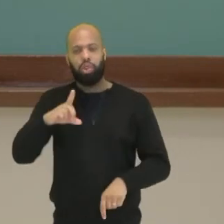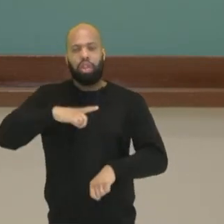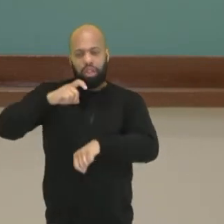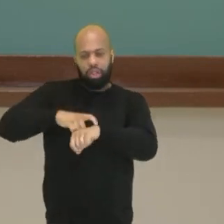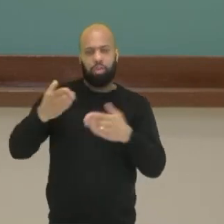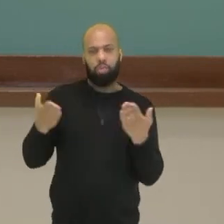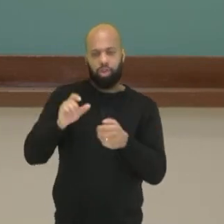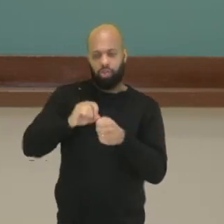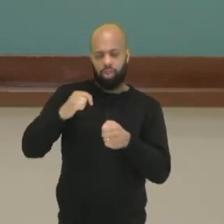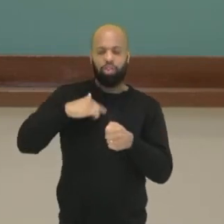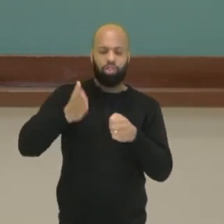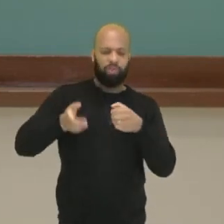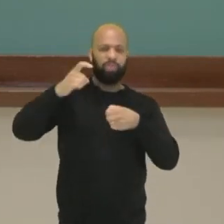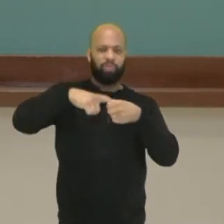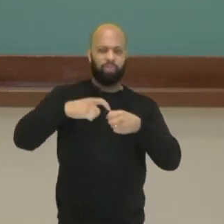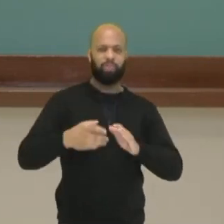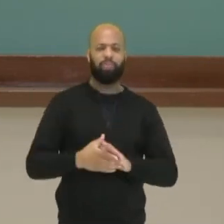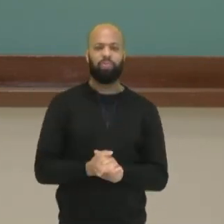você, gente. Já voltamos aí.